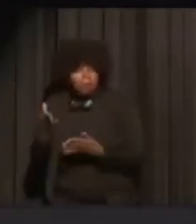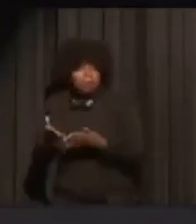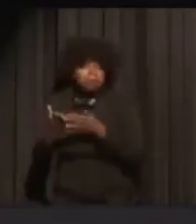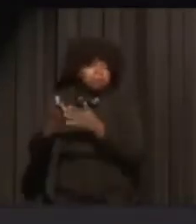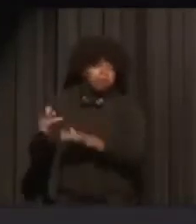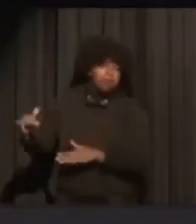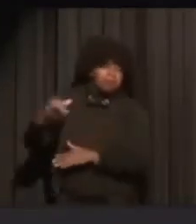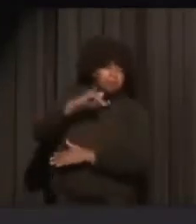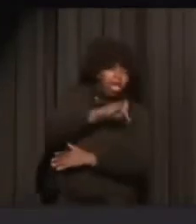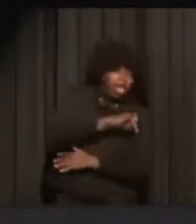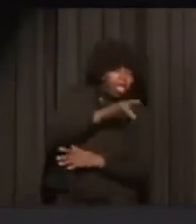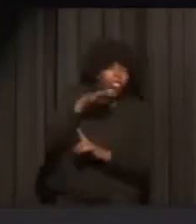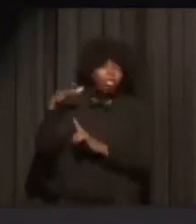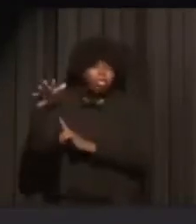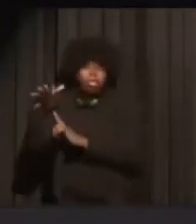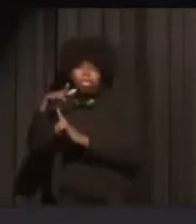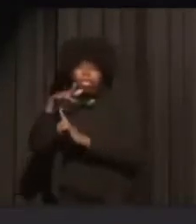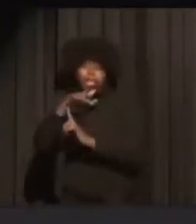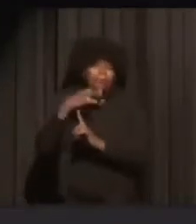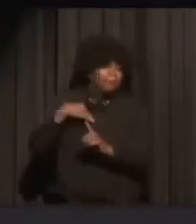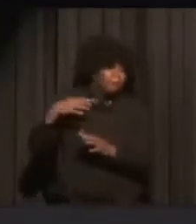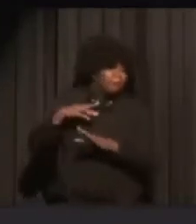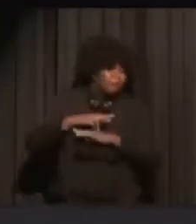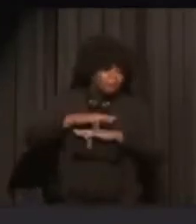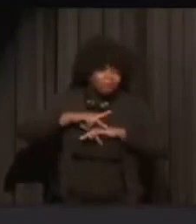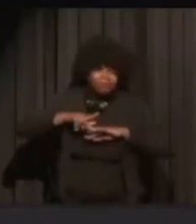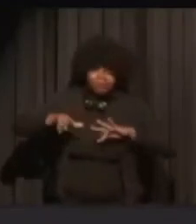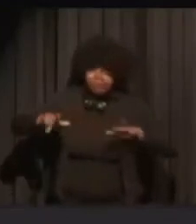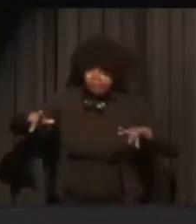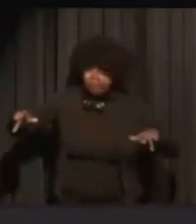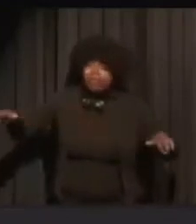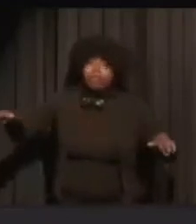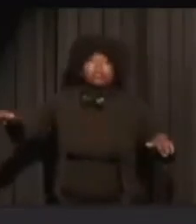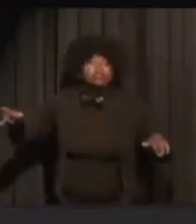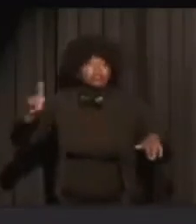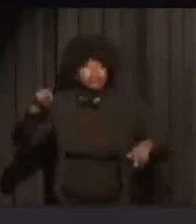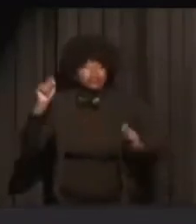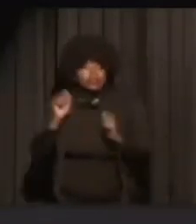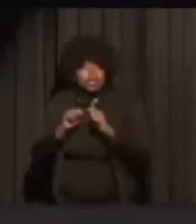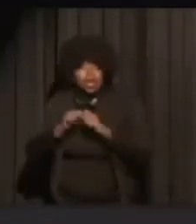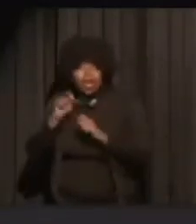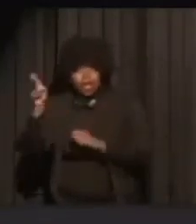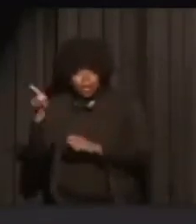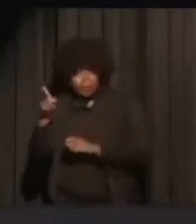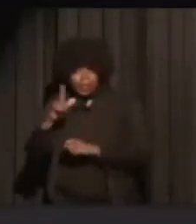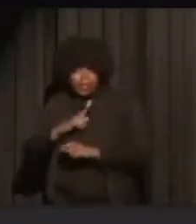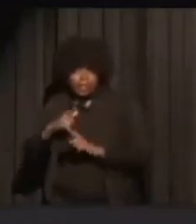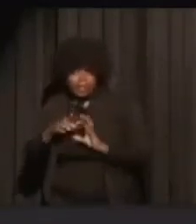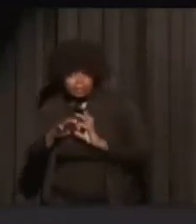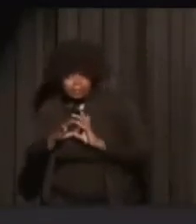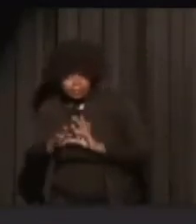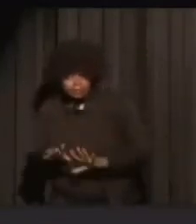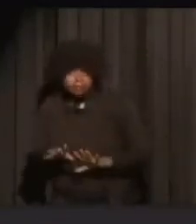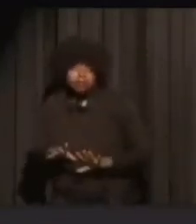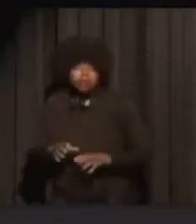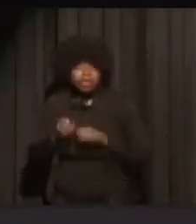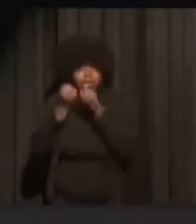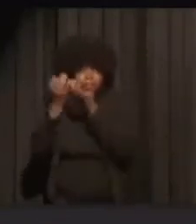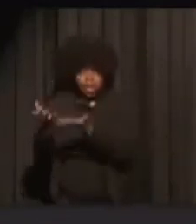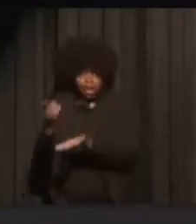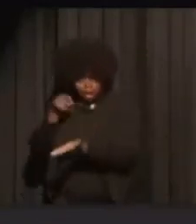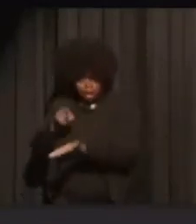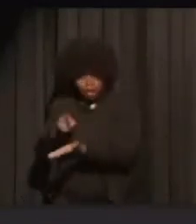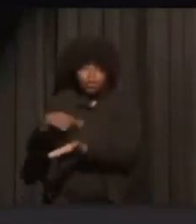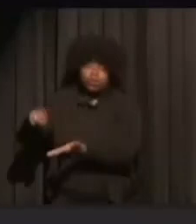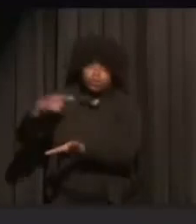aviões drones helicópteros enfim um serviço enorme que foi feito para essa licença a licença foi dada